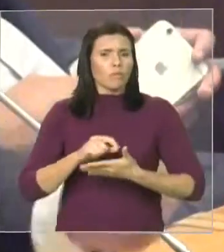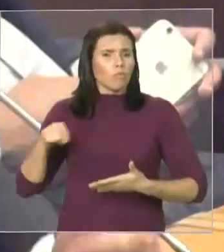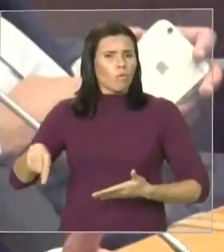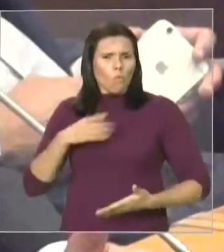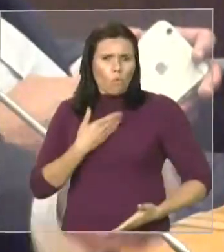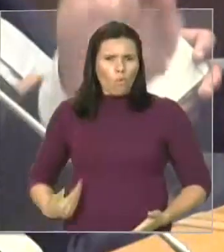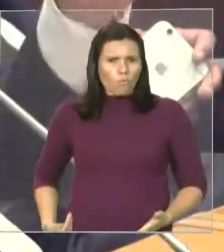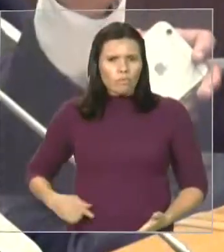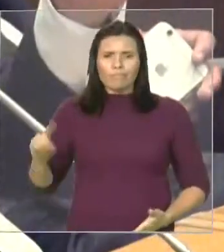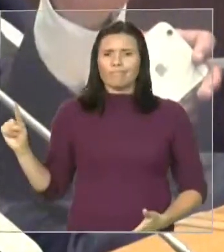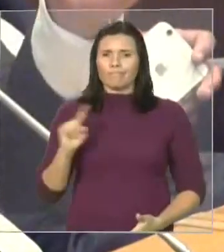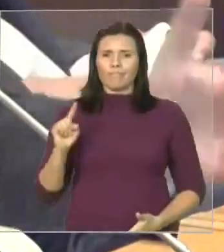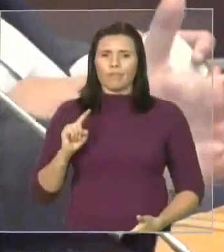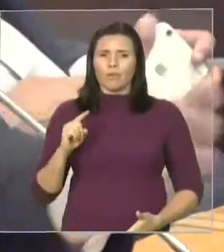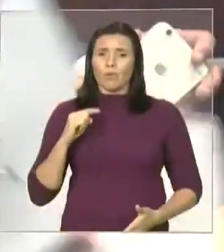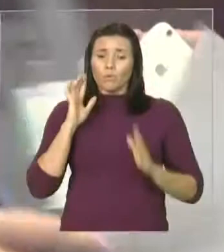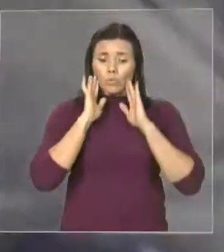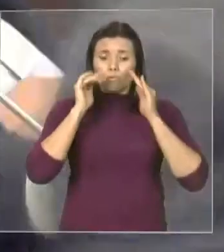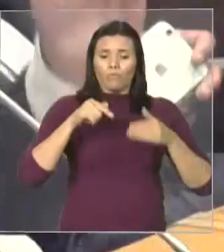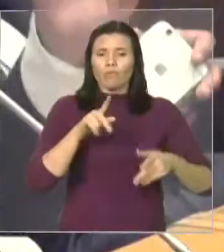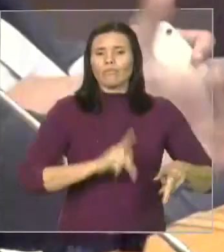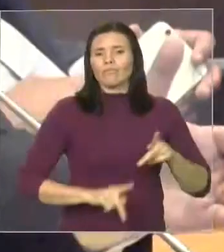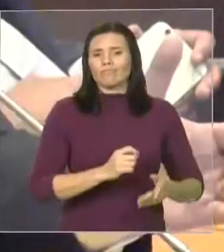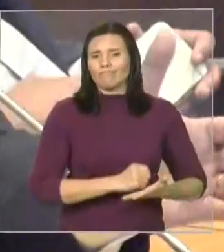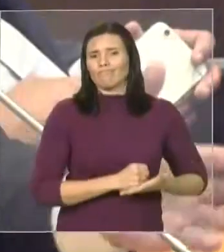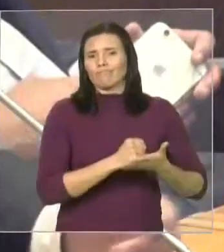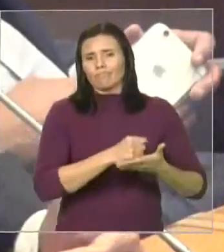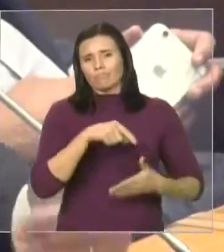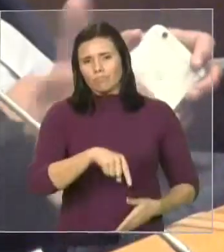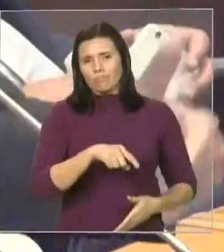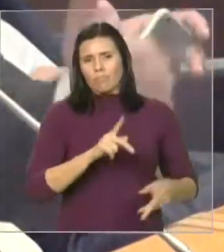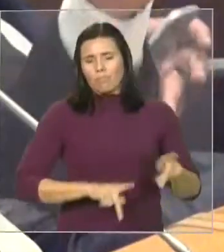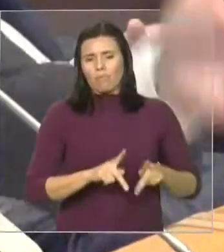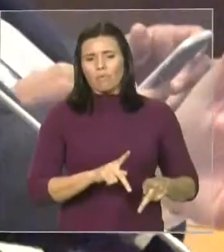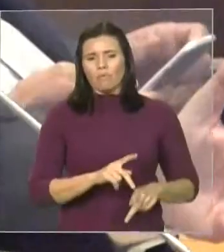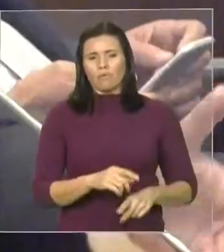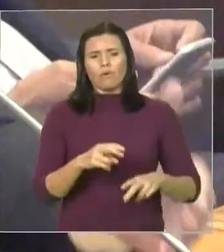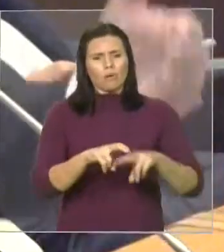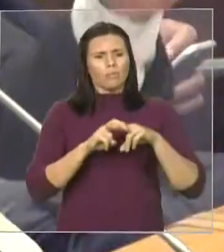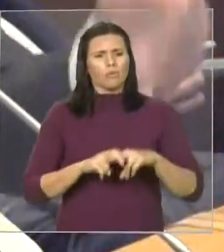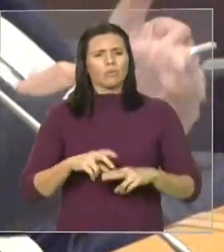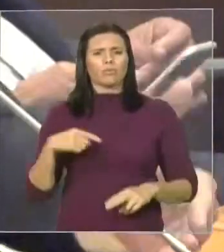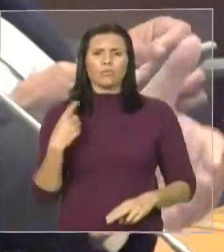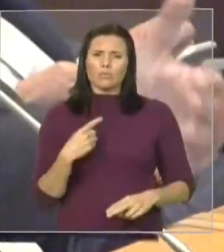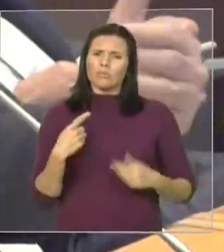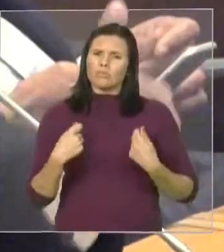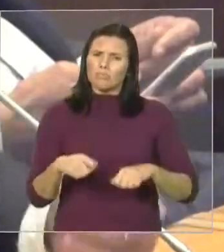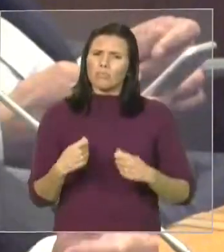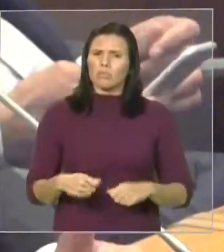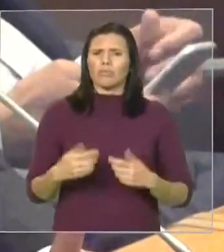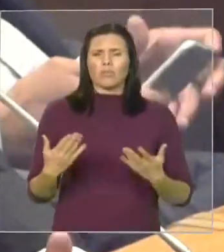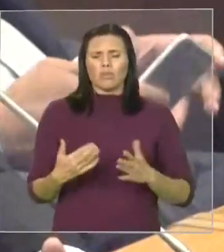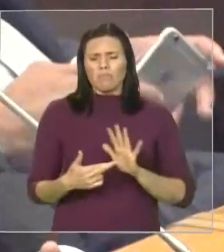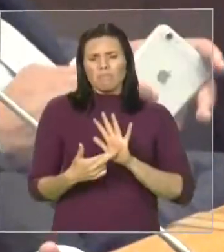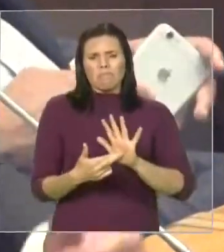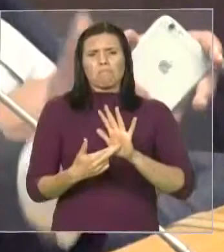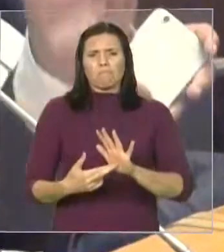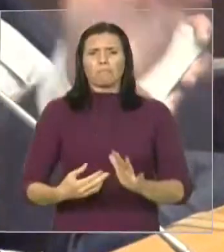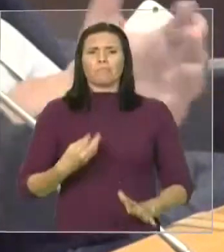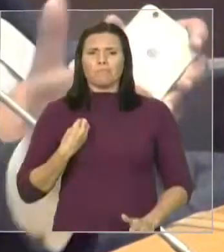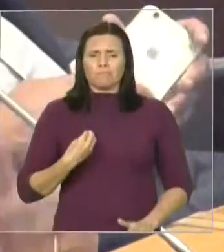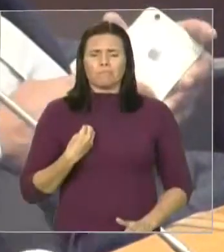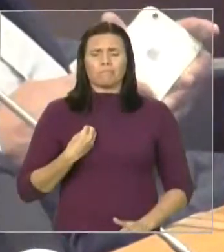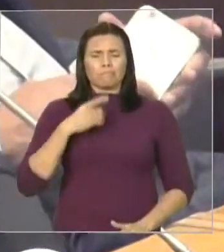sociedade organizada que tem participado das audiências públicas e contribuído, ou através de sugestões, ou até com a presença aqui na galeria desta Casa,